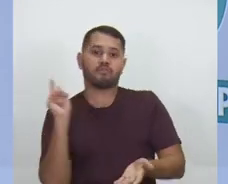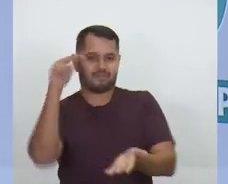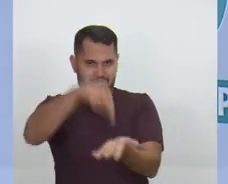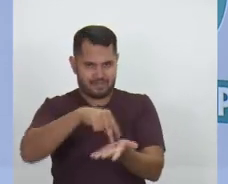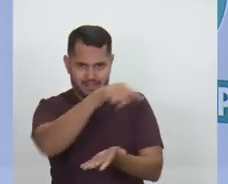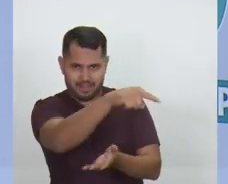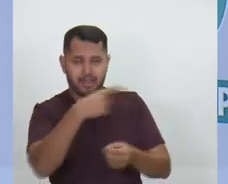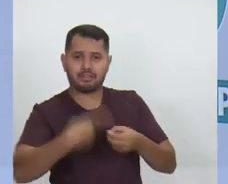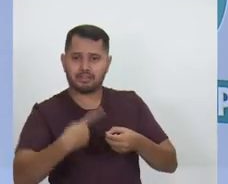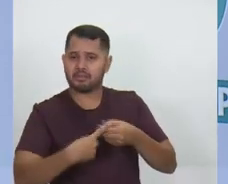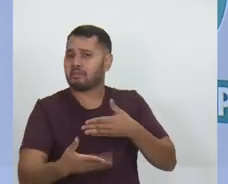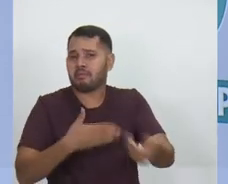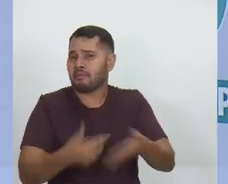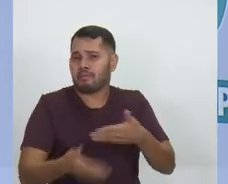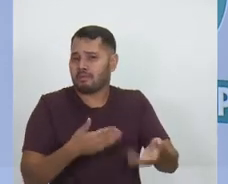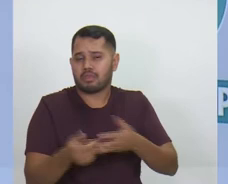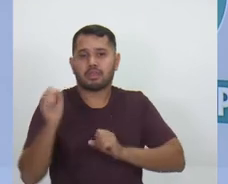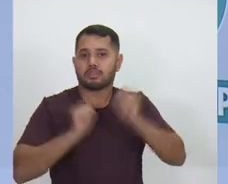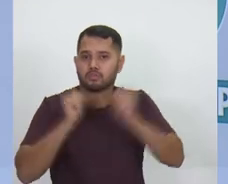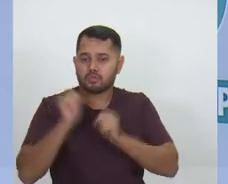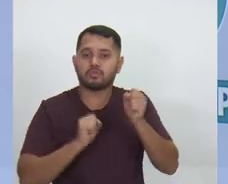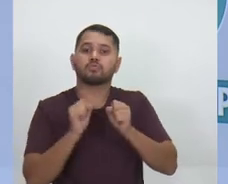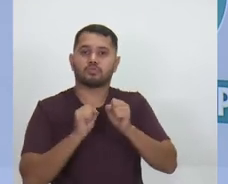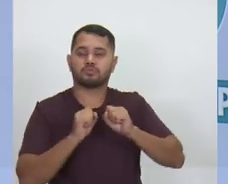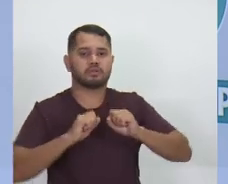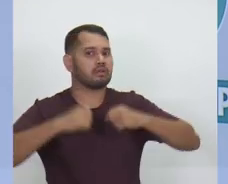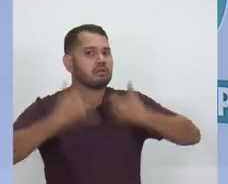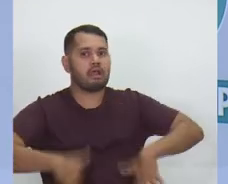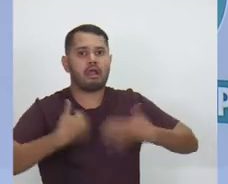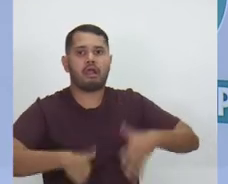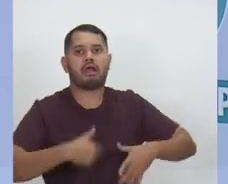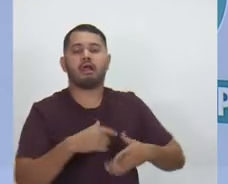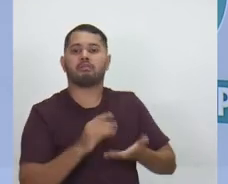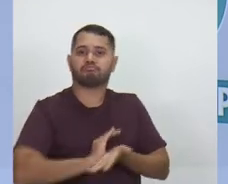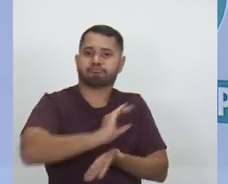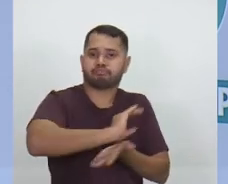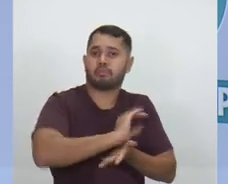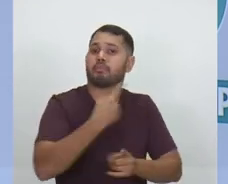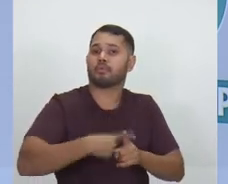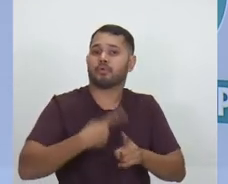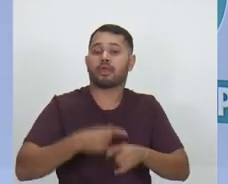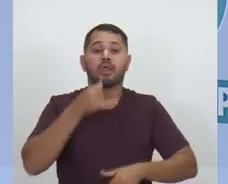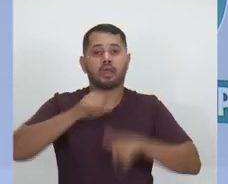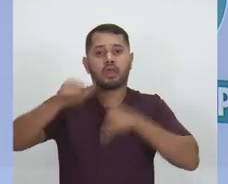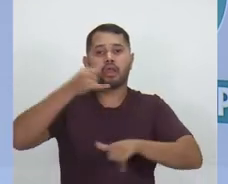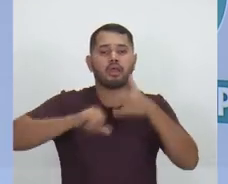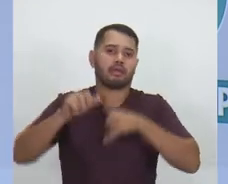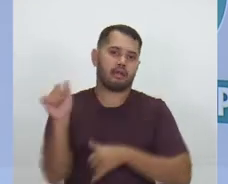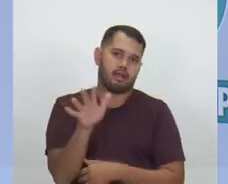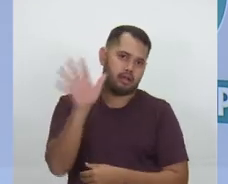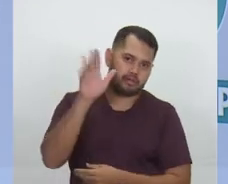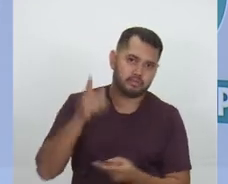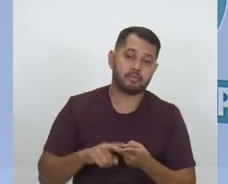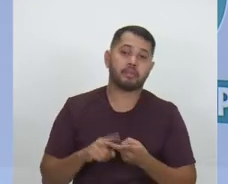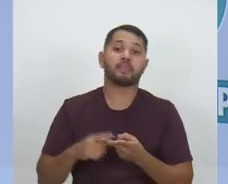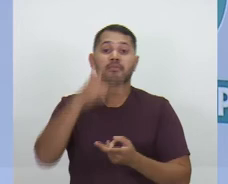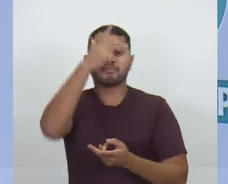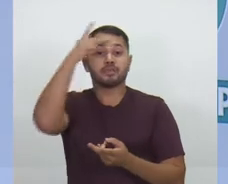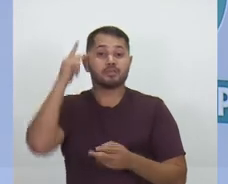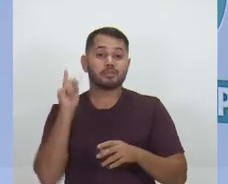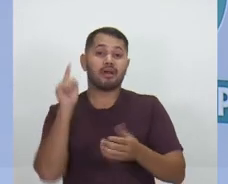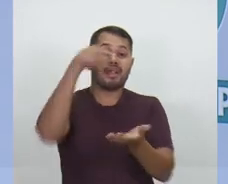estado qualquer o indústria o custo será muito alto porque a nossa matriz energética é cara ea pessoa que é